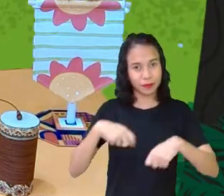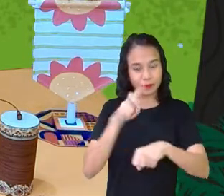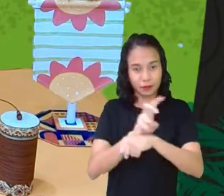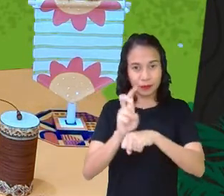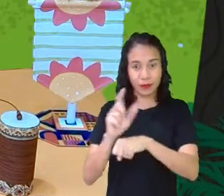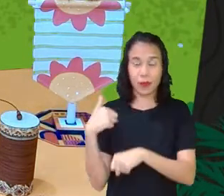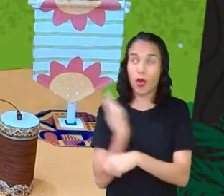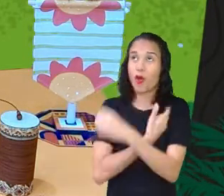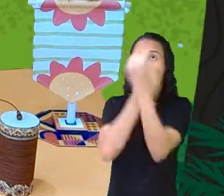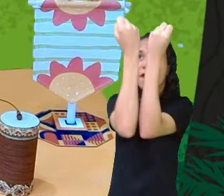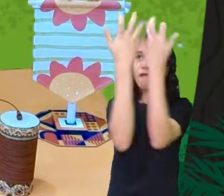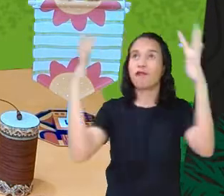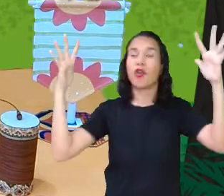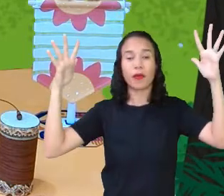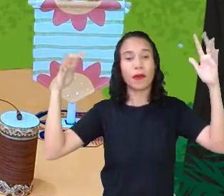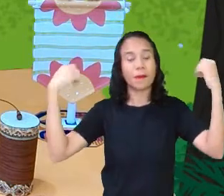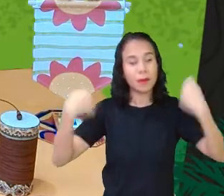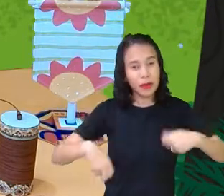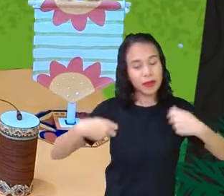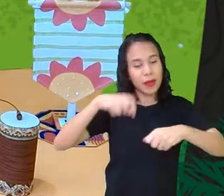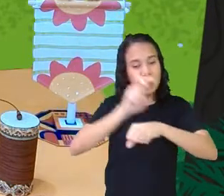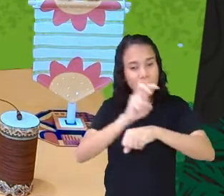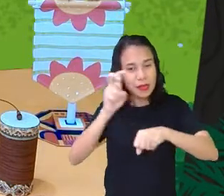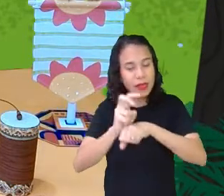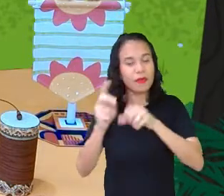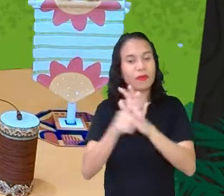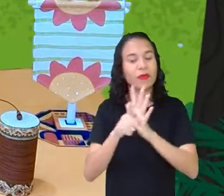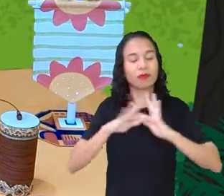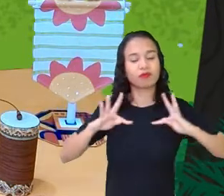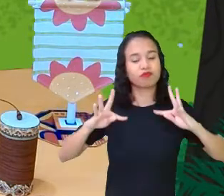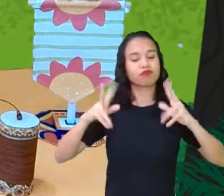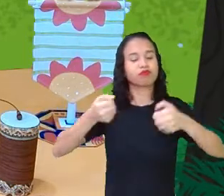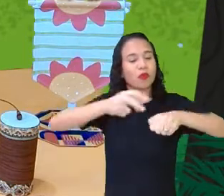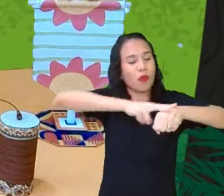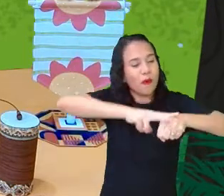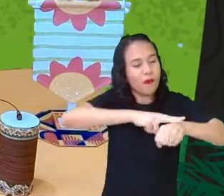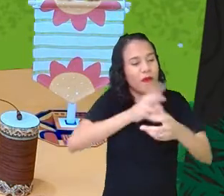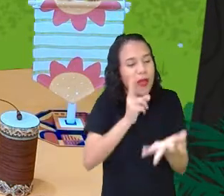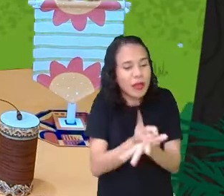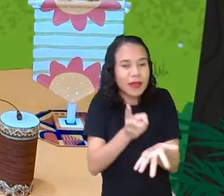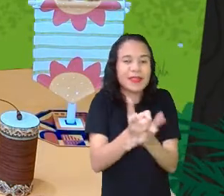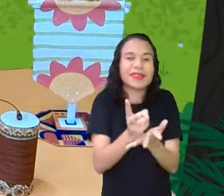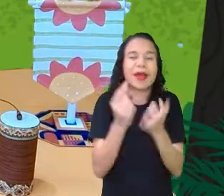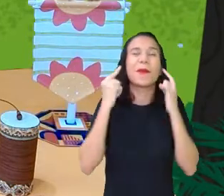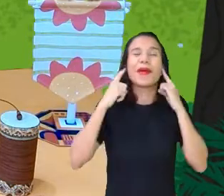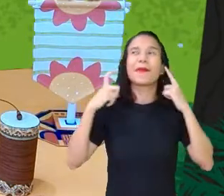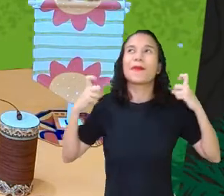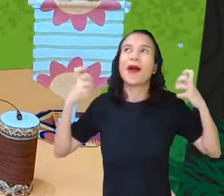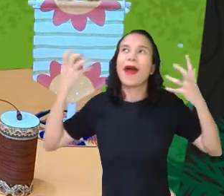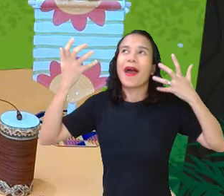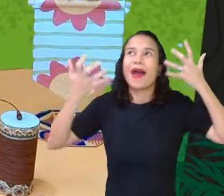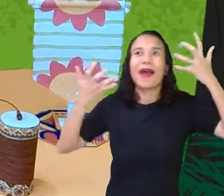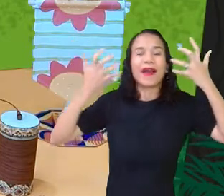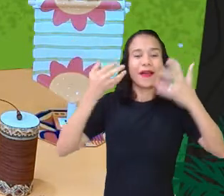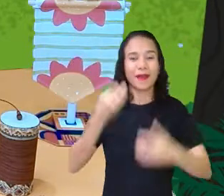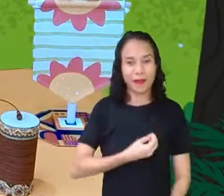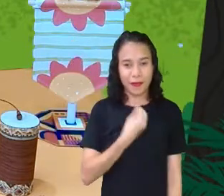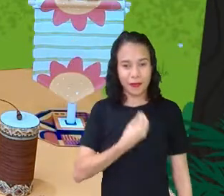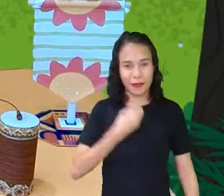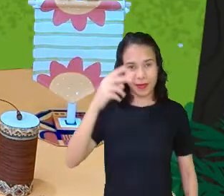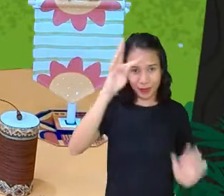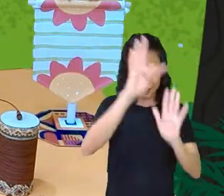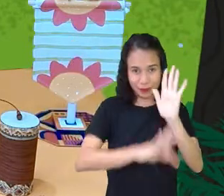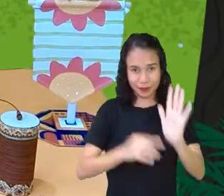nossa floresta, precisa preservar as nossas matas para que elas sejam sempre sonoras. Essa história, ela está